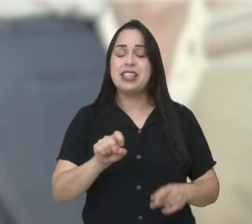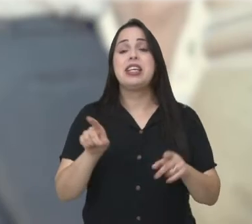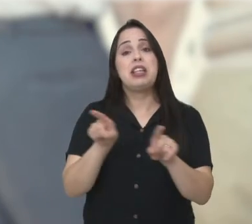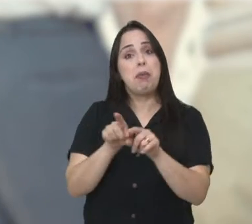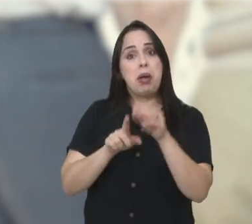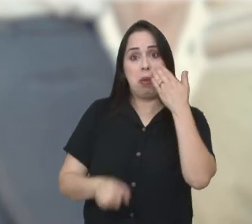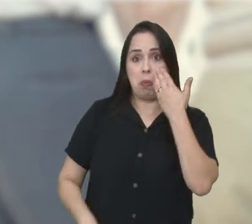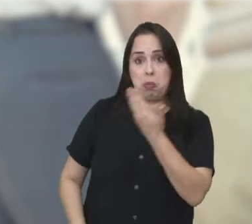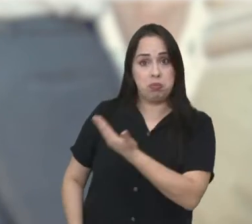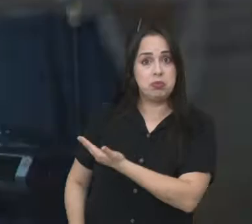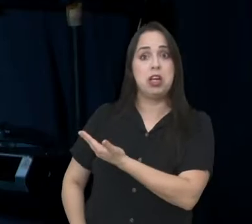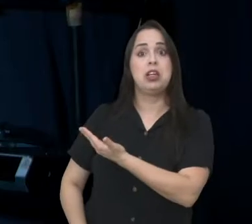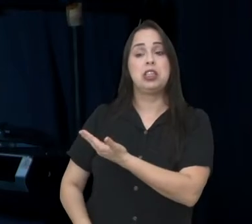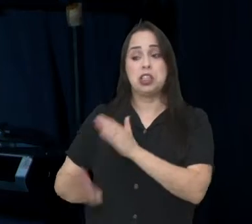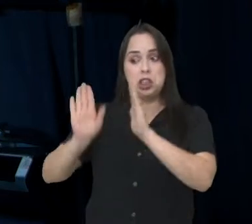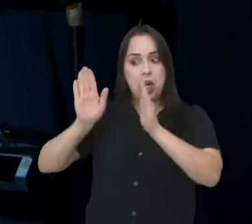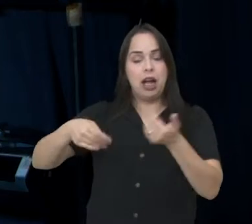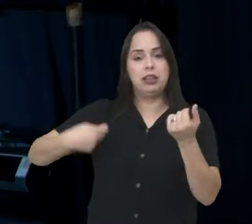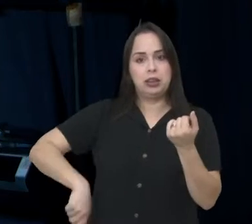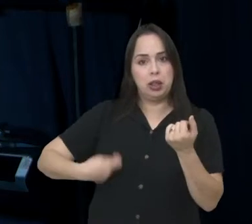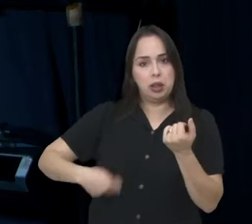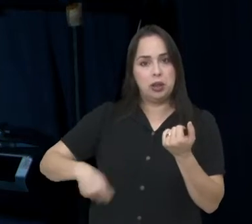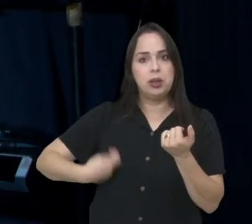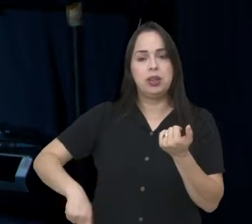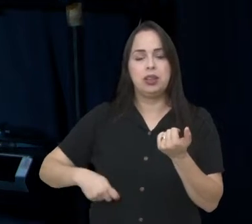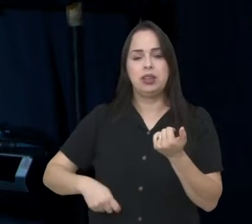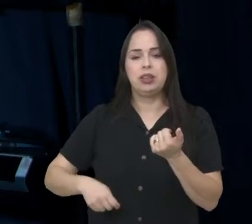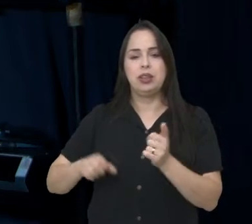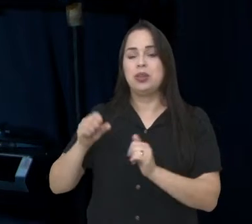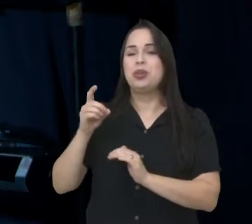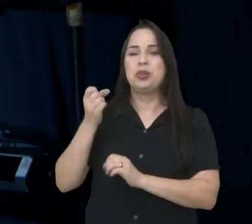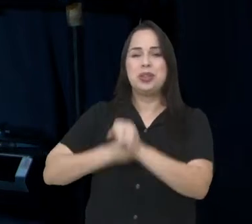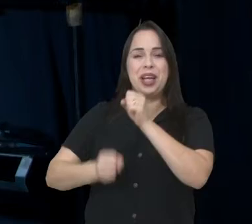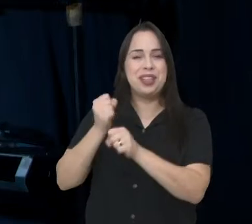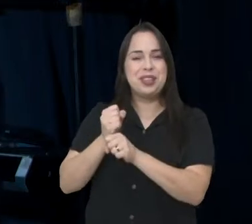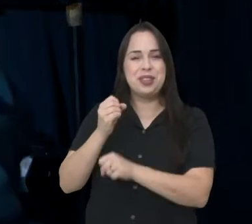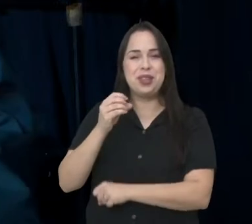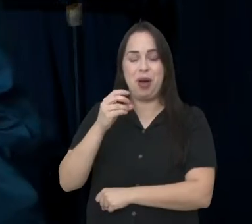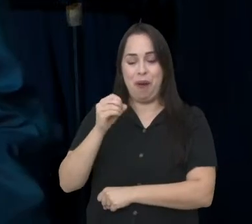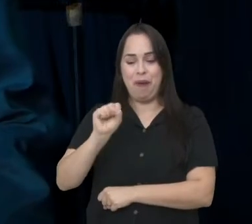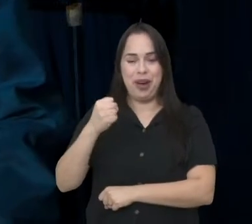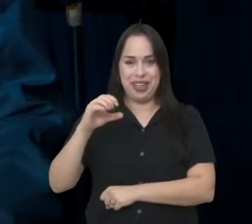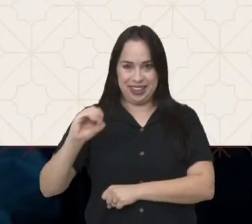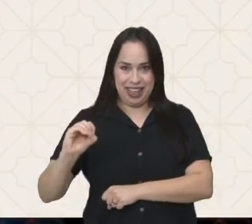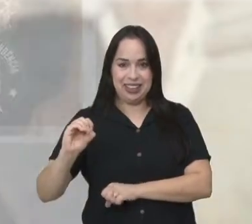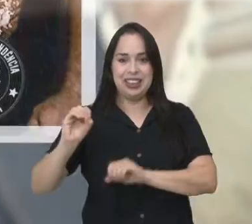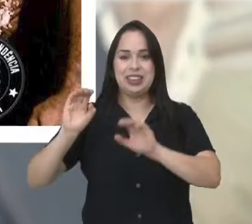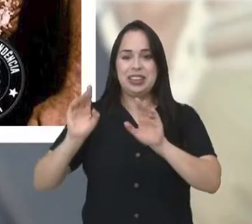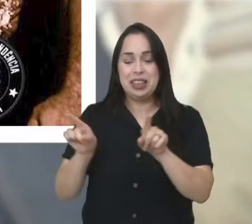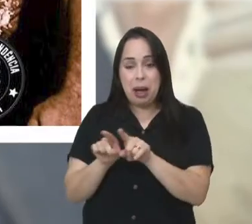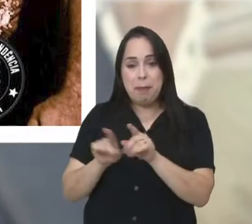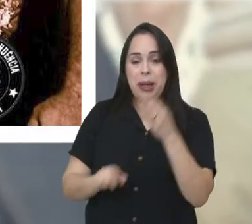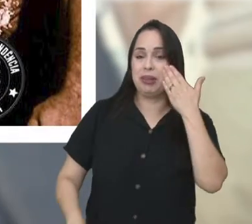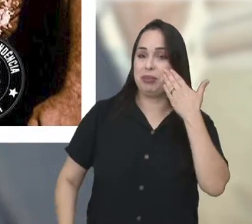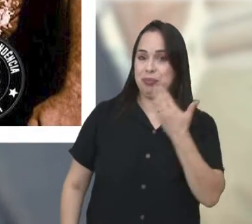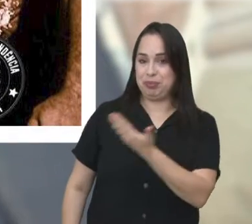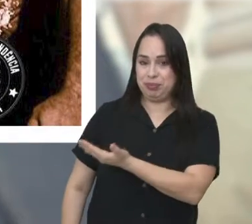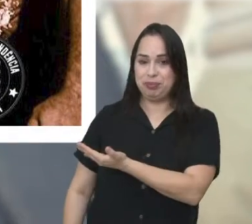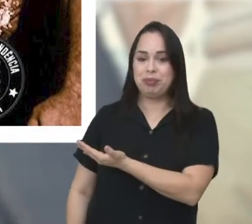tocou aqui. Todas as bandas assim do punk dos anos 80 tocaram aqui, já também tocam, né? Com Ratos de